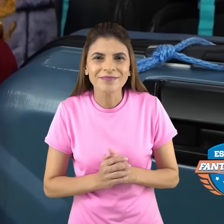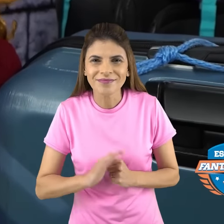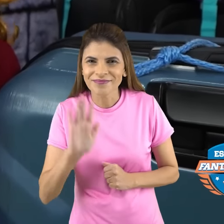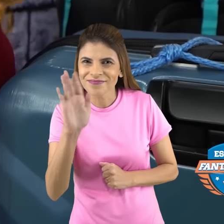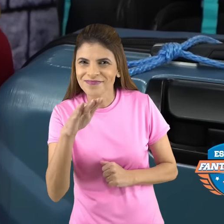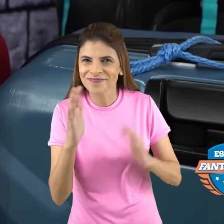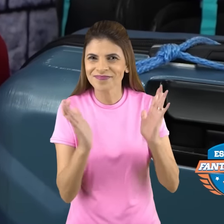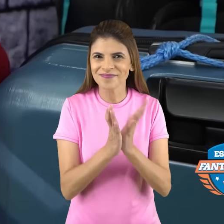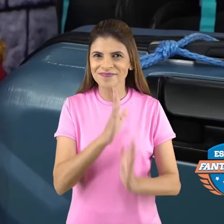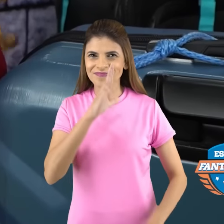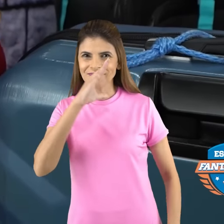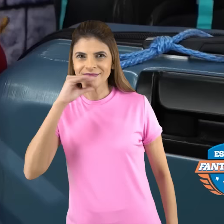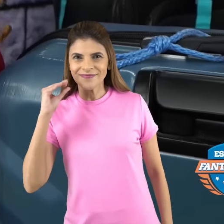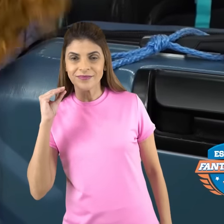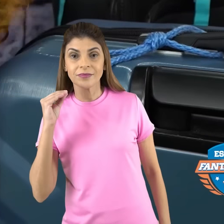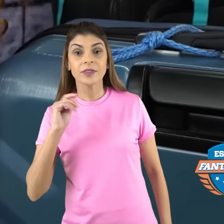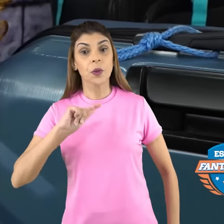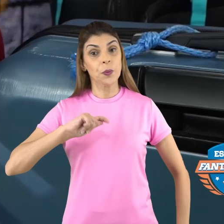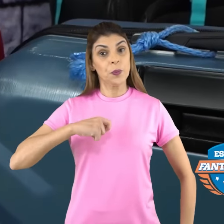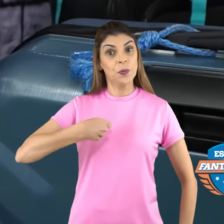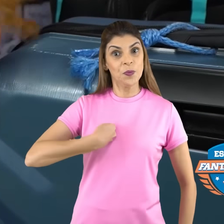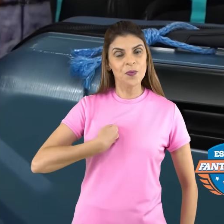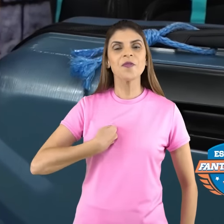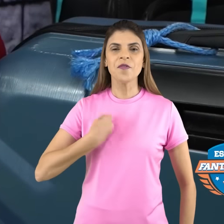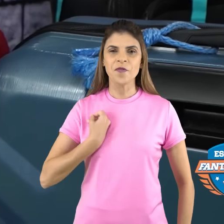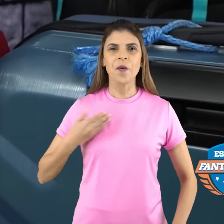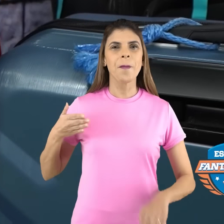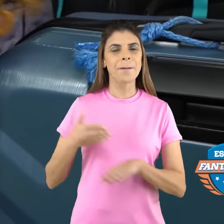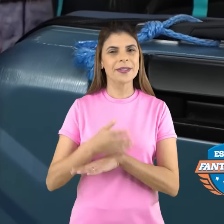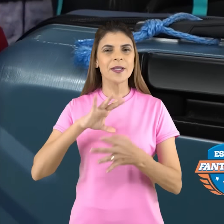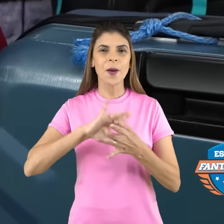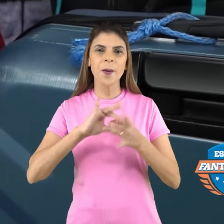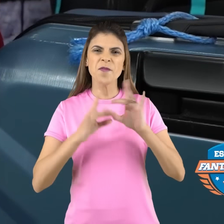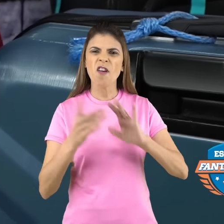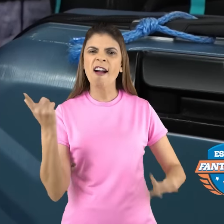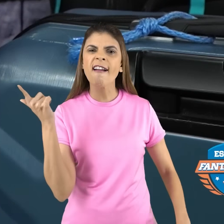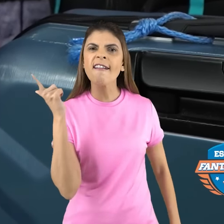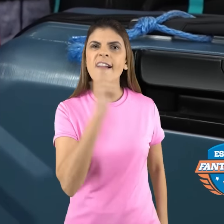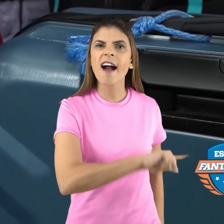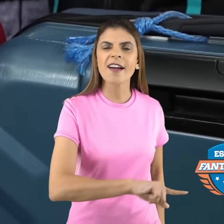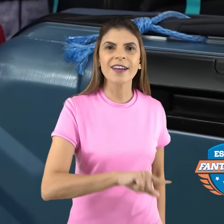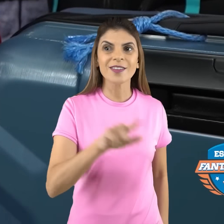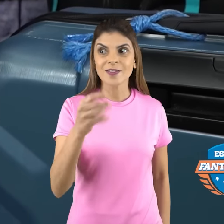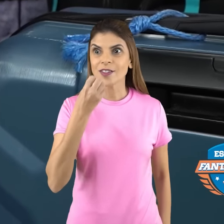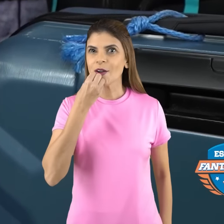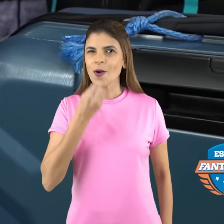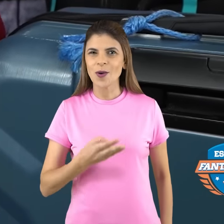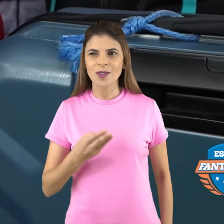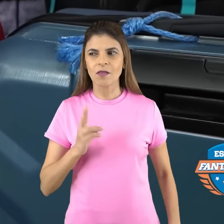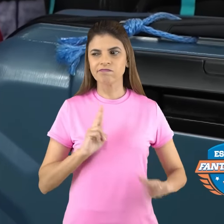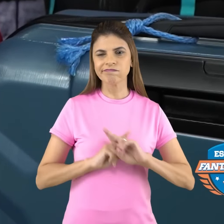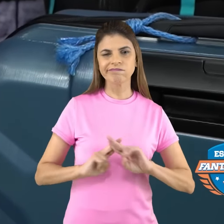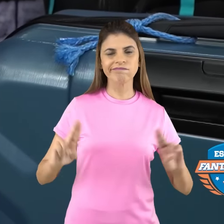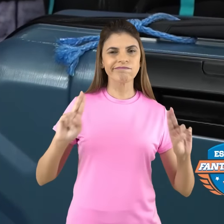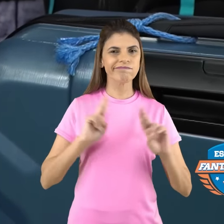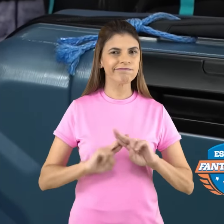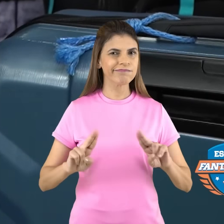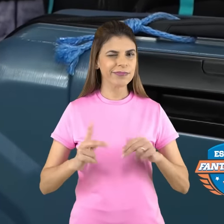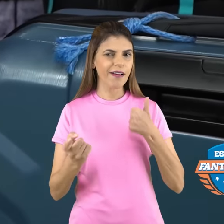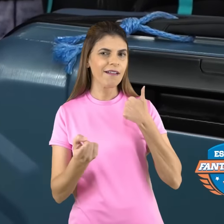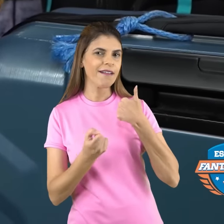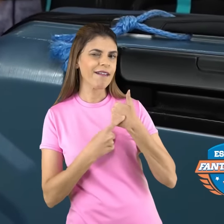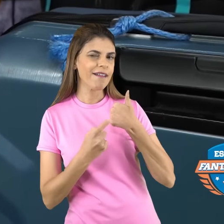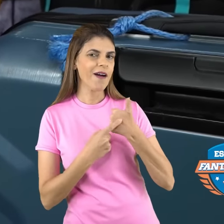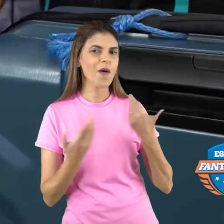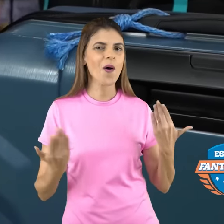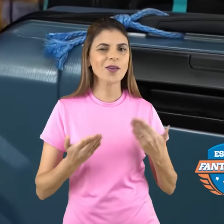Ei, público super jovem, eu vou participar da Olimpíada e ganhar. Se vocês gostaram do meu plano, deixem um like